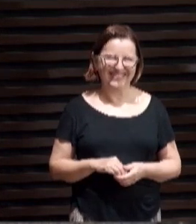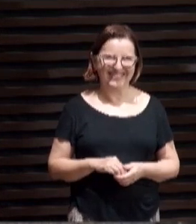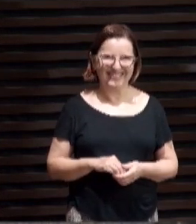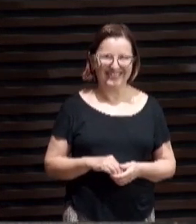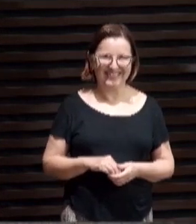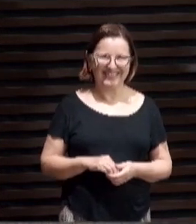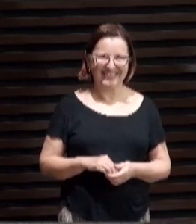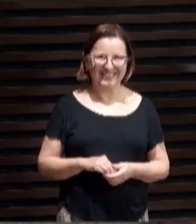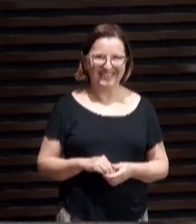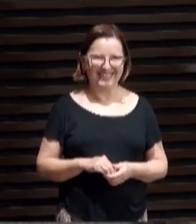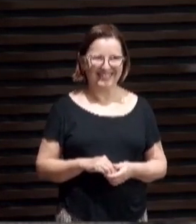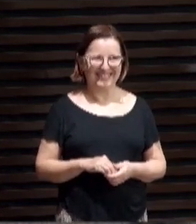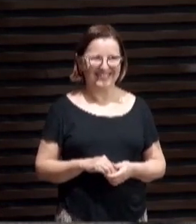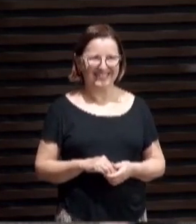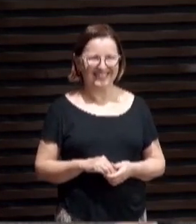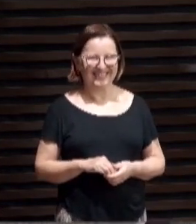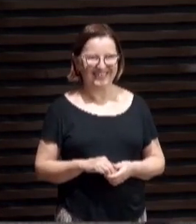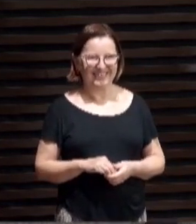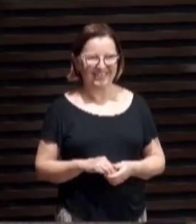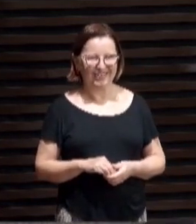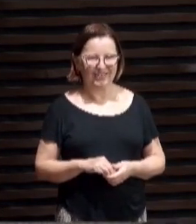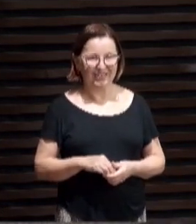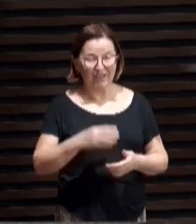ferrugem da nossa autoconfiança.